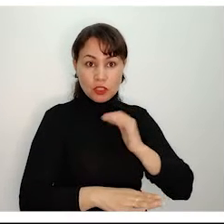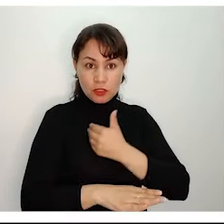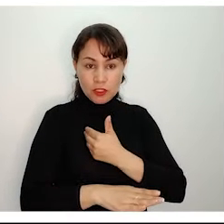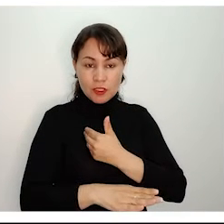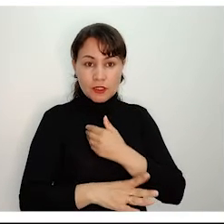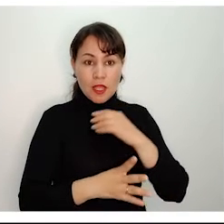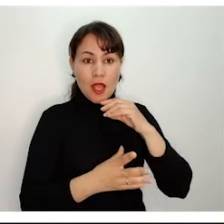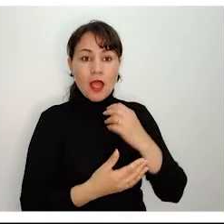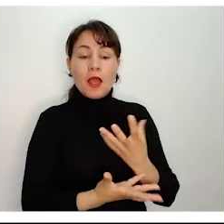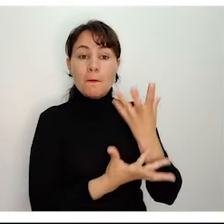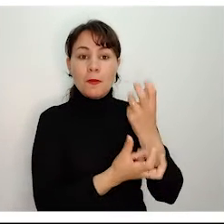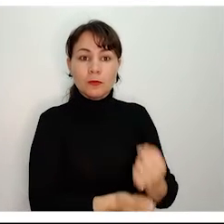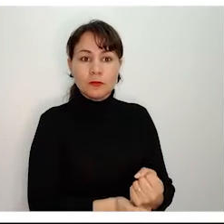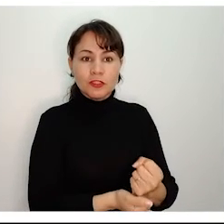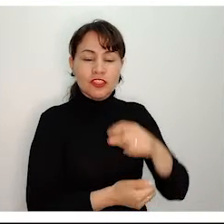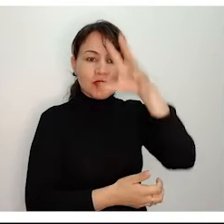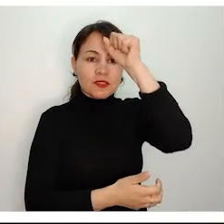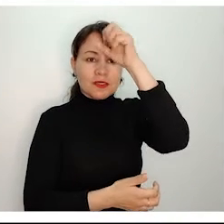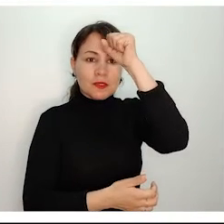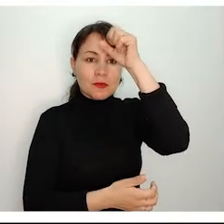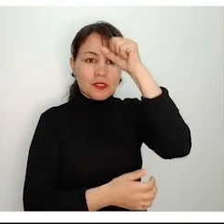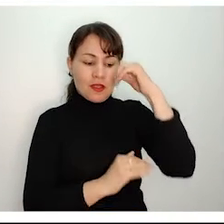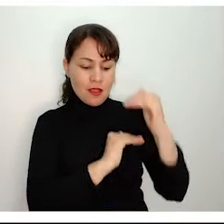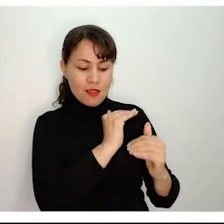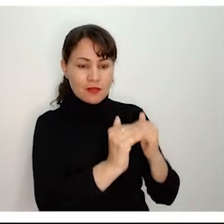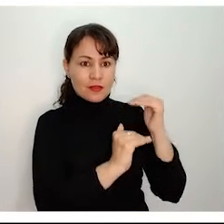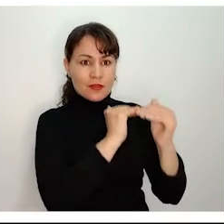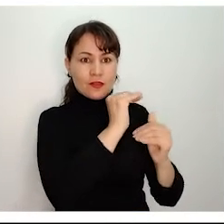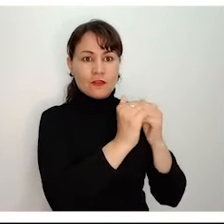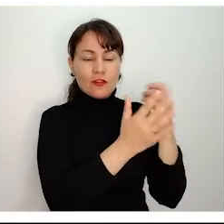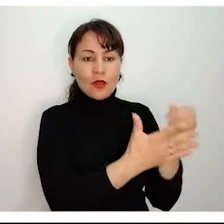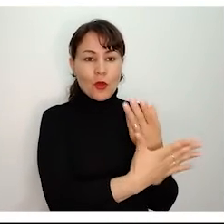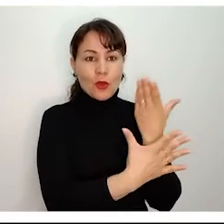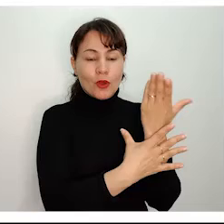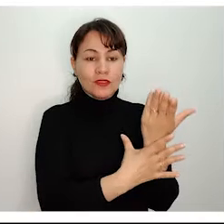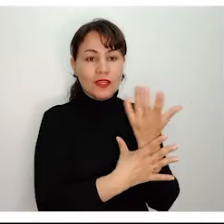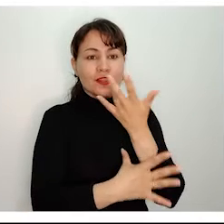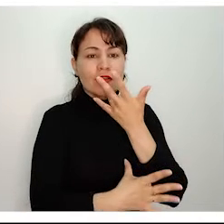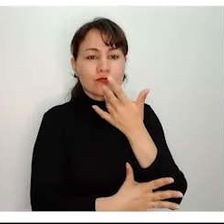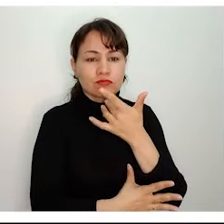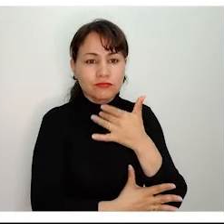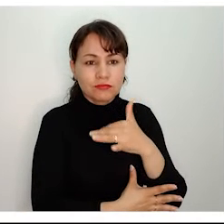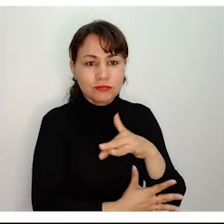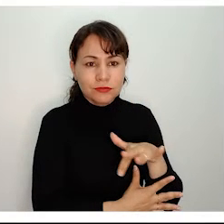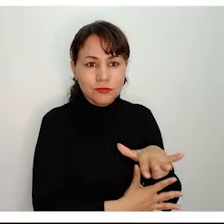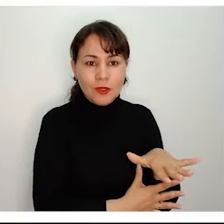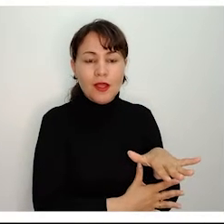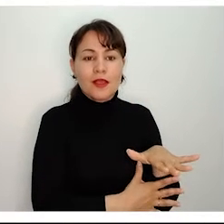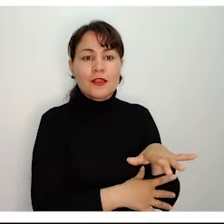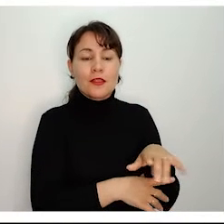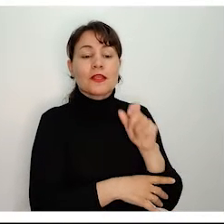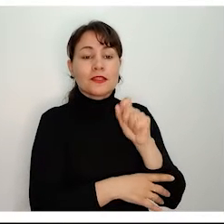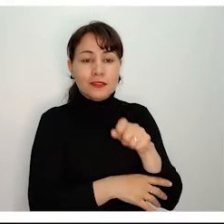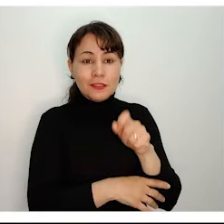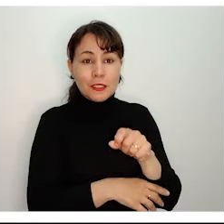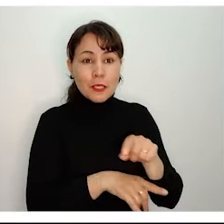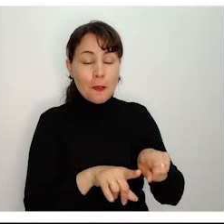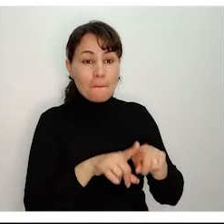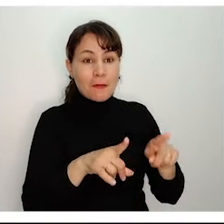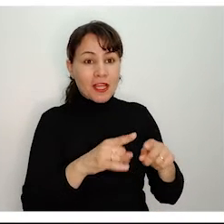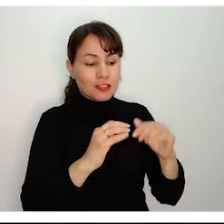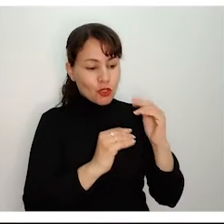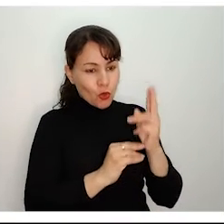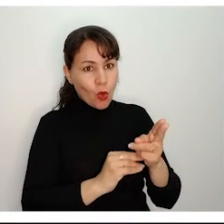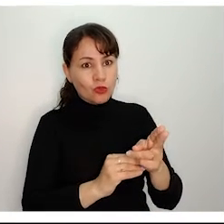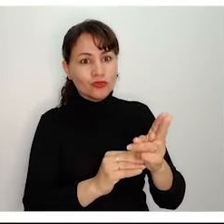vida e permite que essas mudanças, essas aprendizagens e esse desenvolvimento aconteça na infância, sim, mas